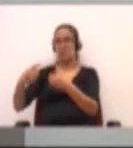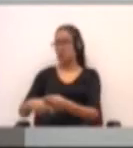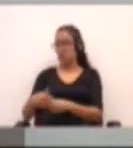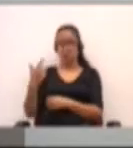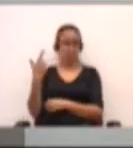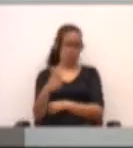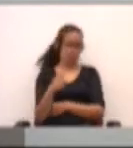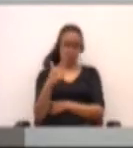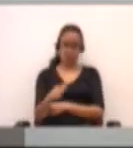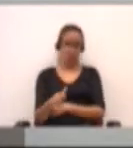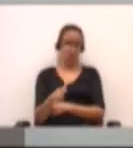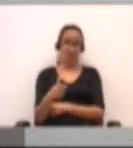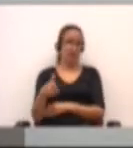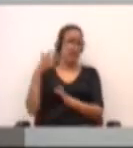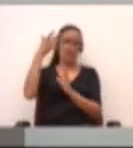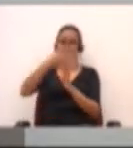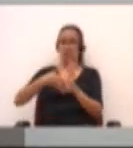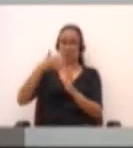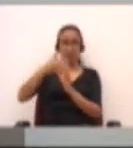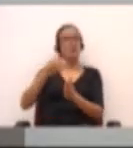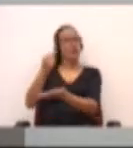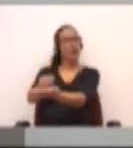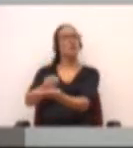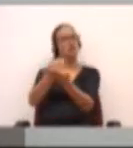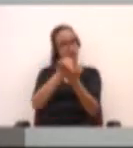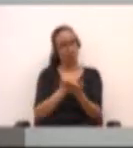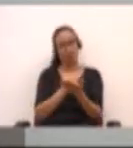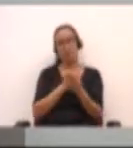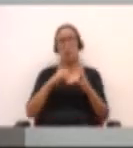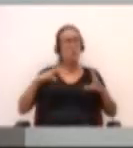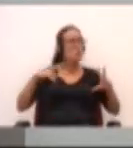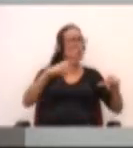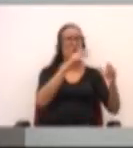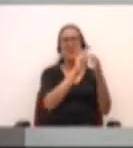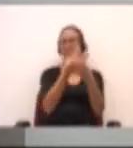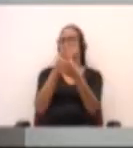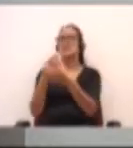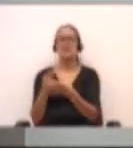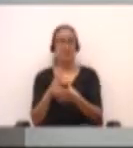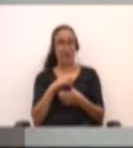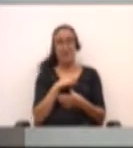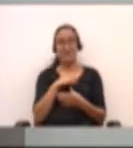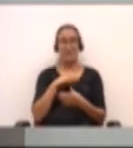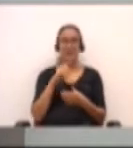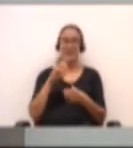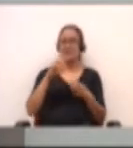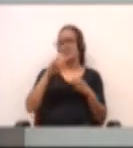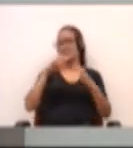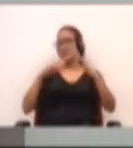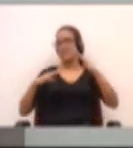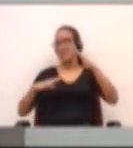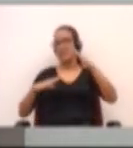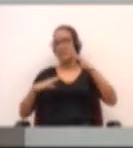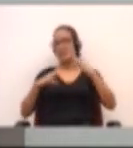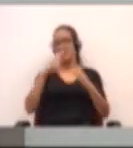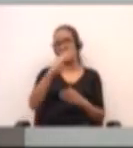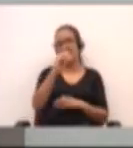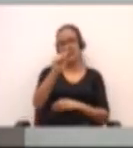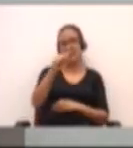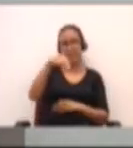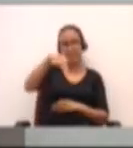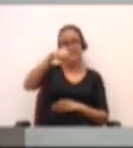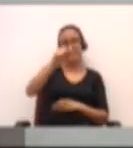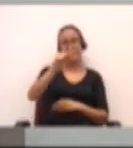de passageiro, está nos apoiando. Todas as casas estão nos apoiando. Então, eu venho buscar, junto com